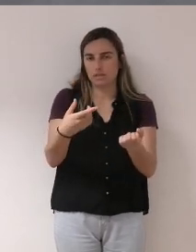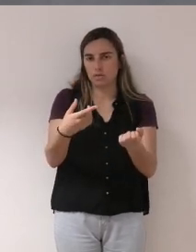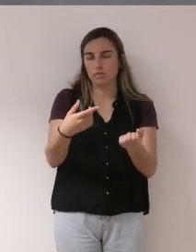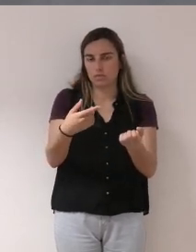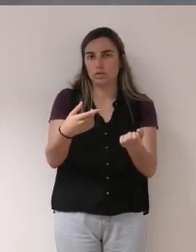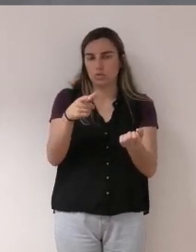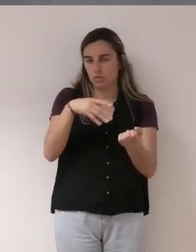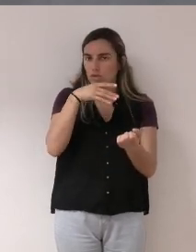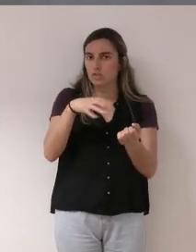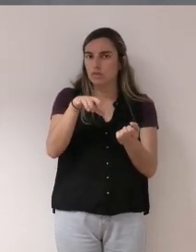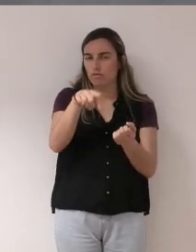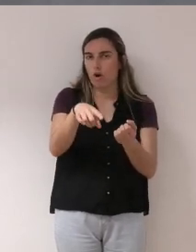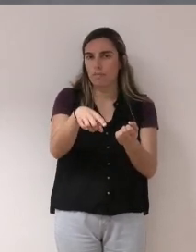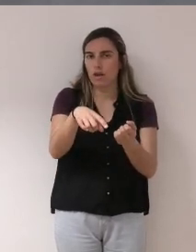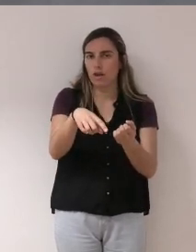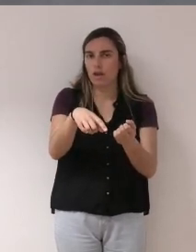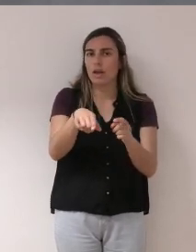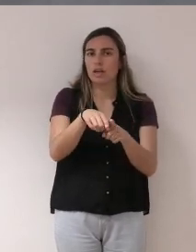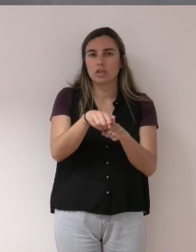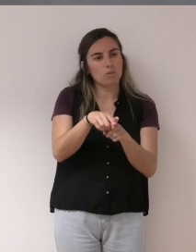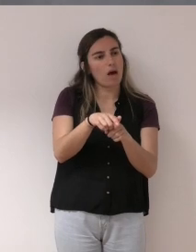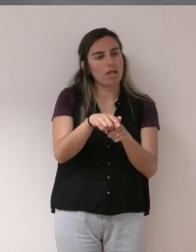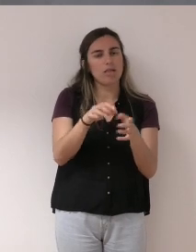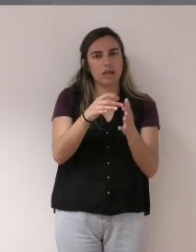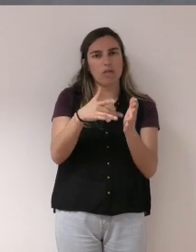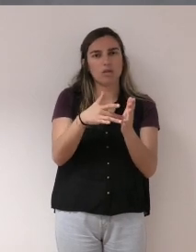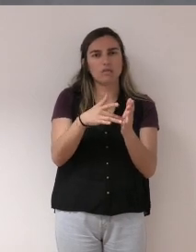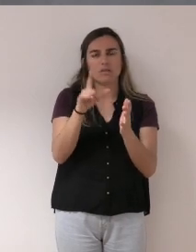maneira, convive com o conceito de margem?